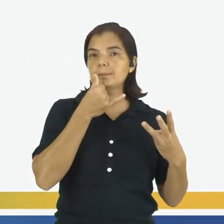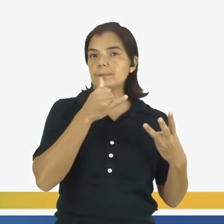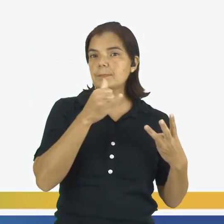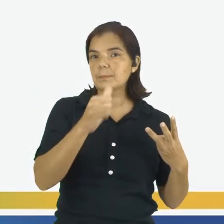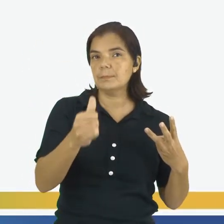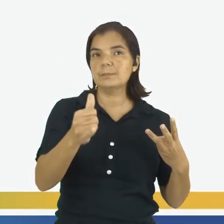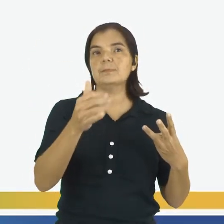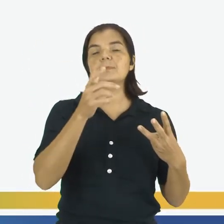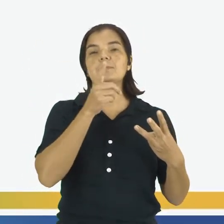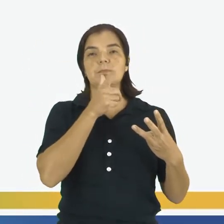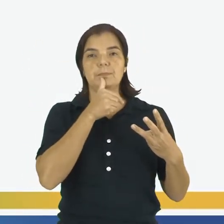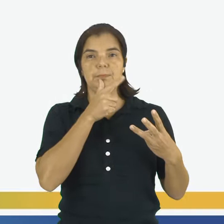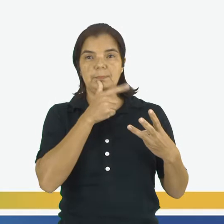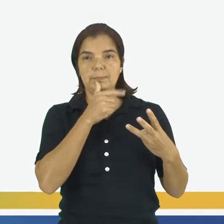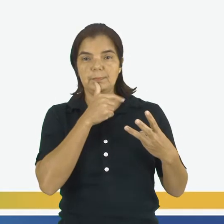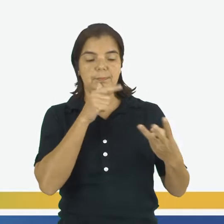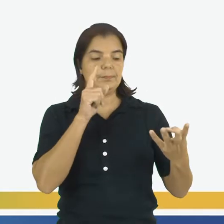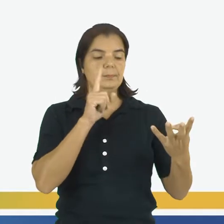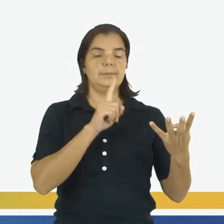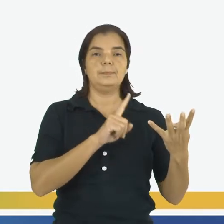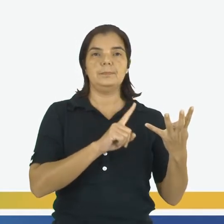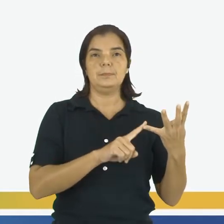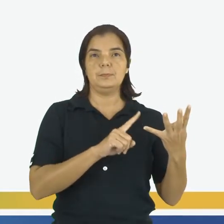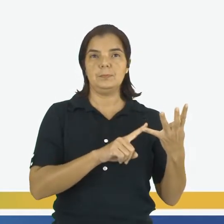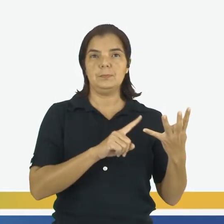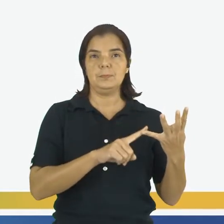número 3, energia hidráulica,